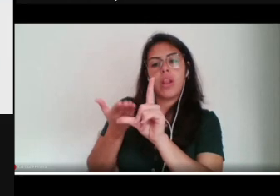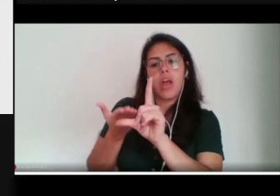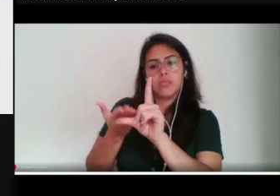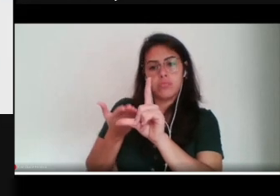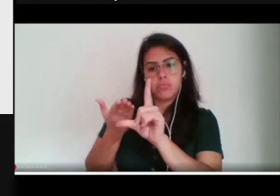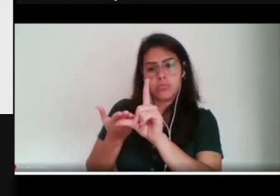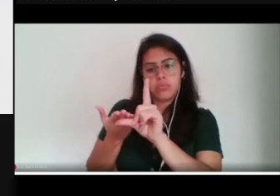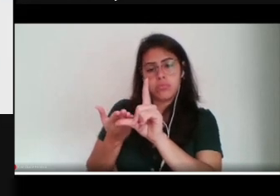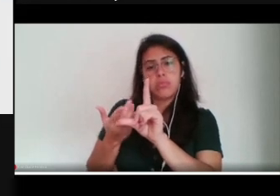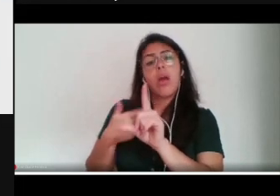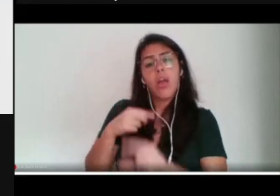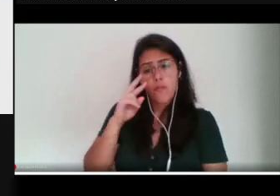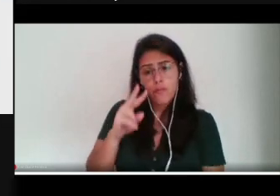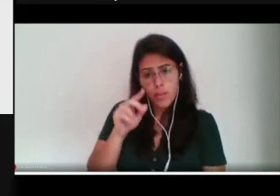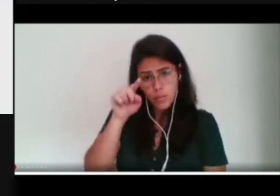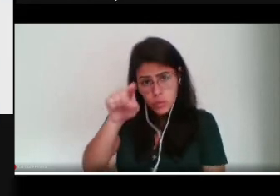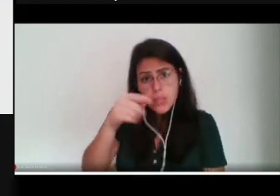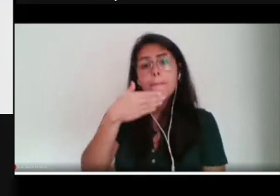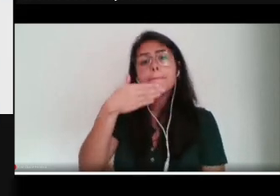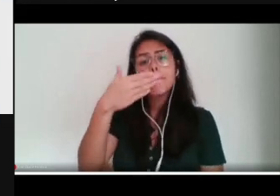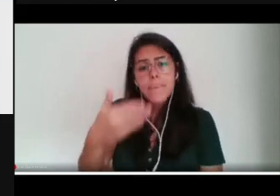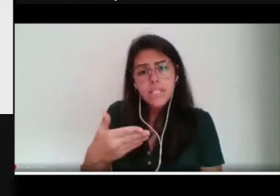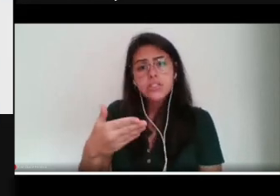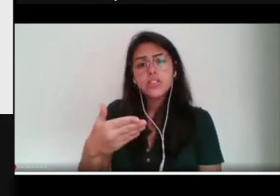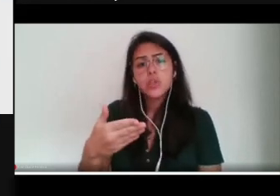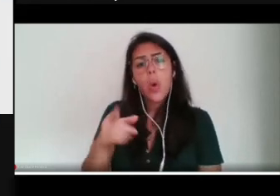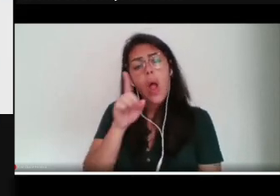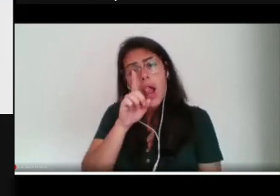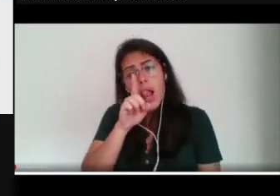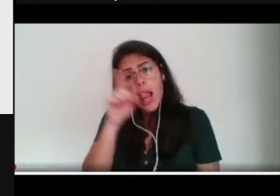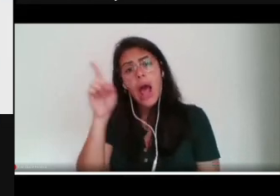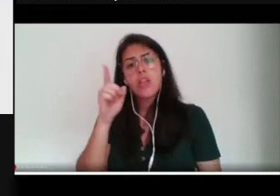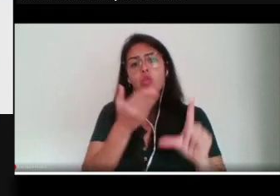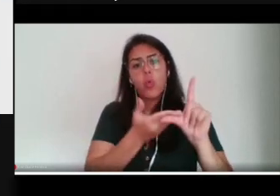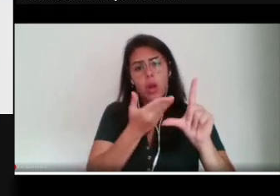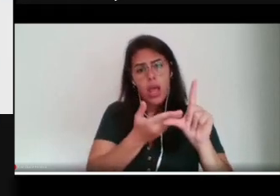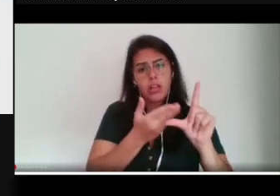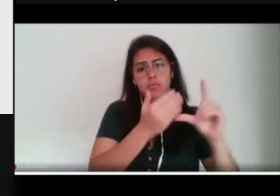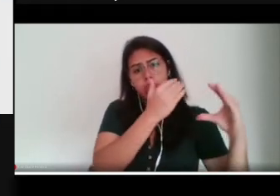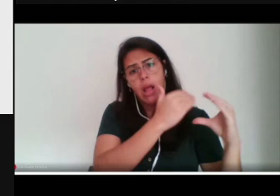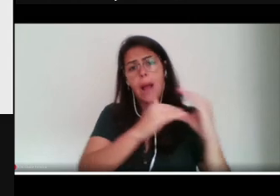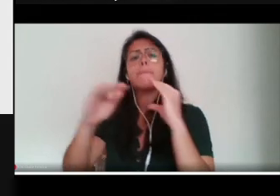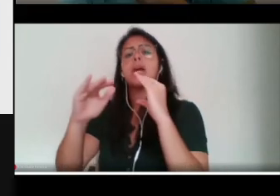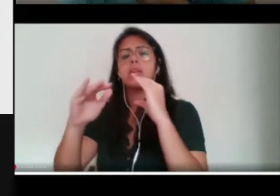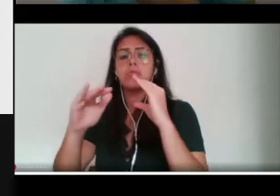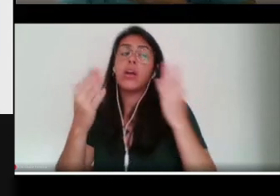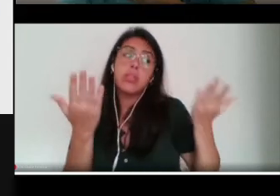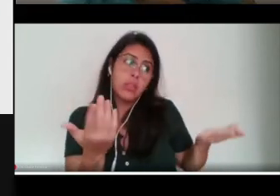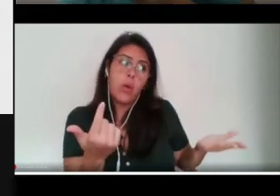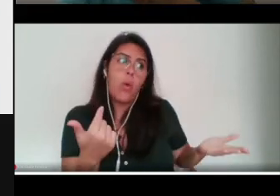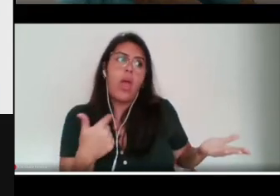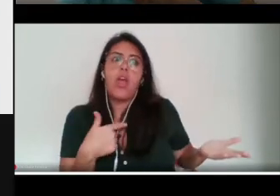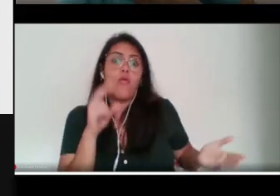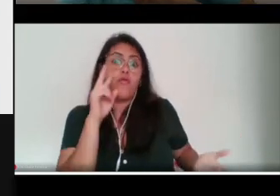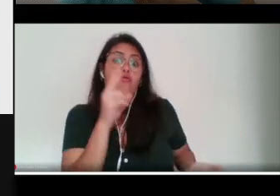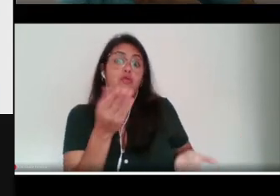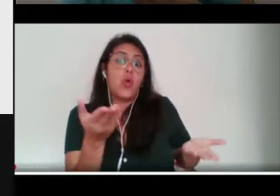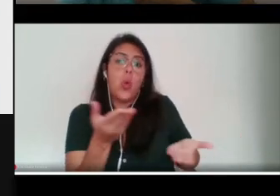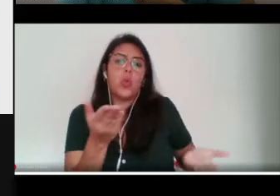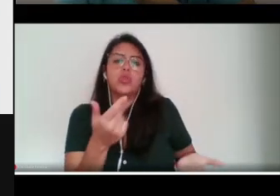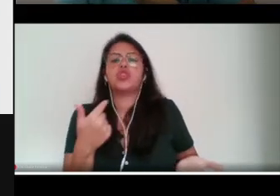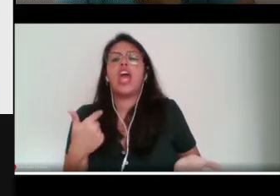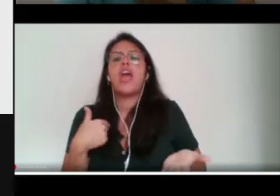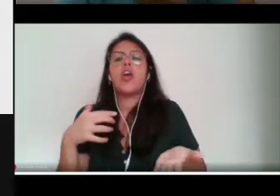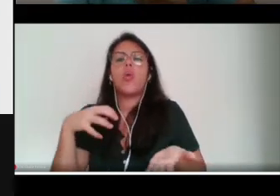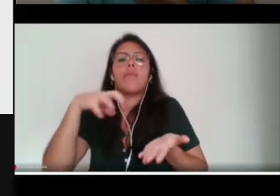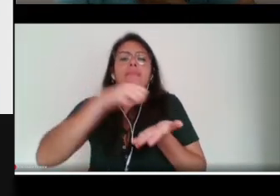Não, então, eu vi hoje. Eu fui admitido no final da semana passada e eu perdi as aulas da semana passada. Tá, você vai fazer o seguinte, você vai